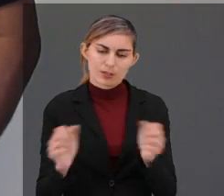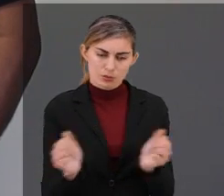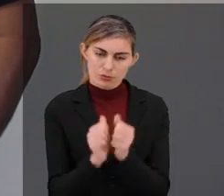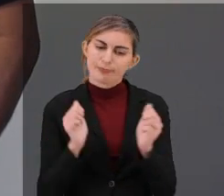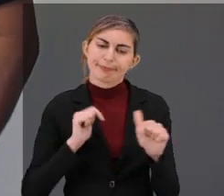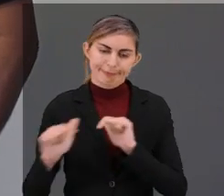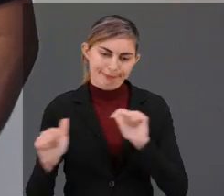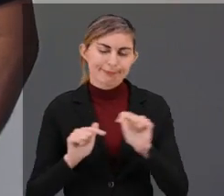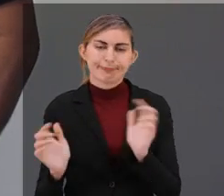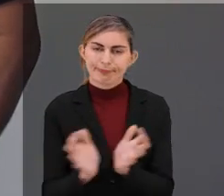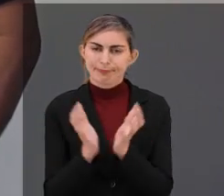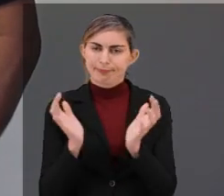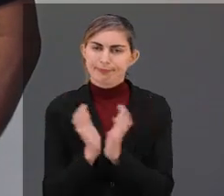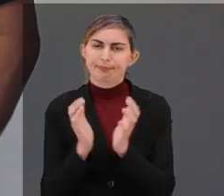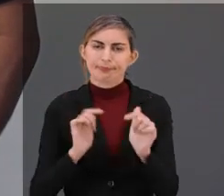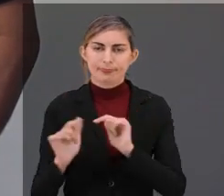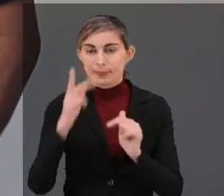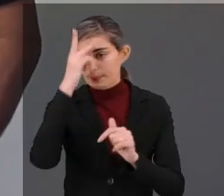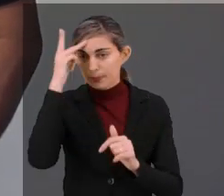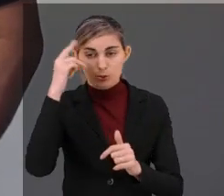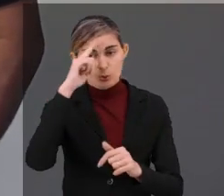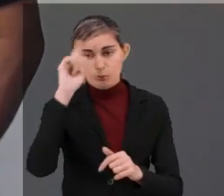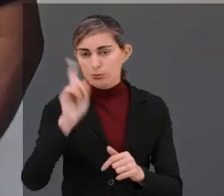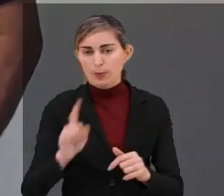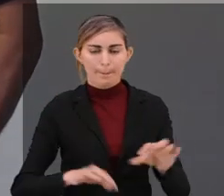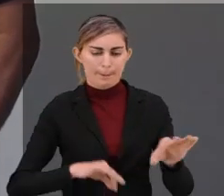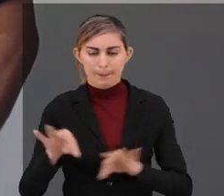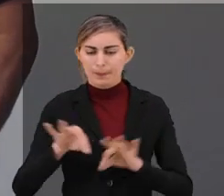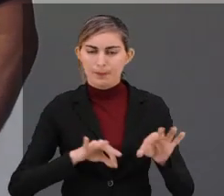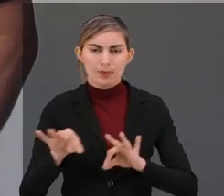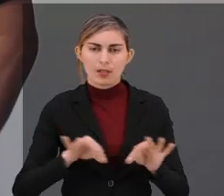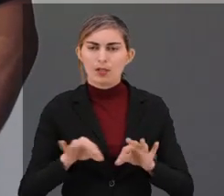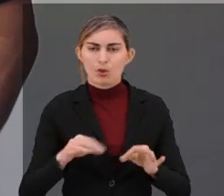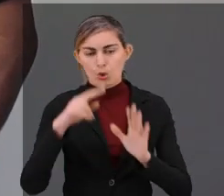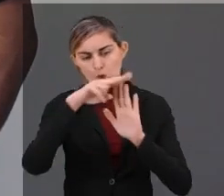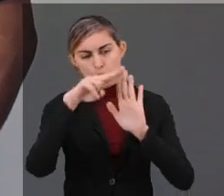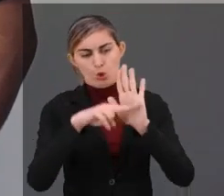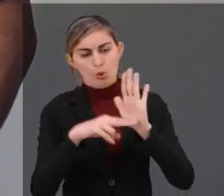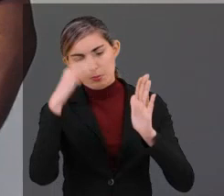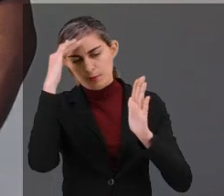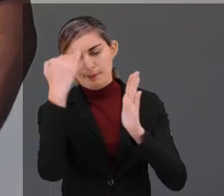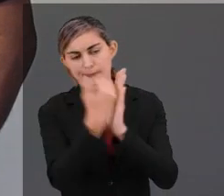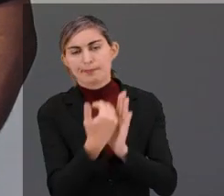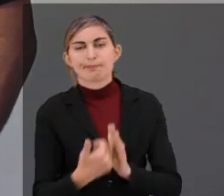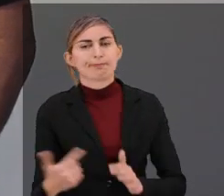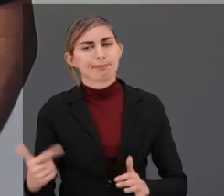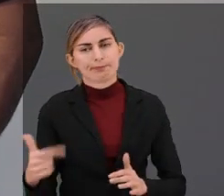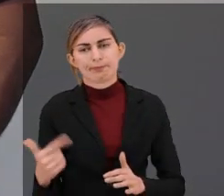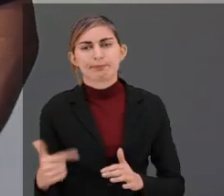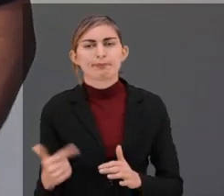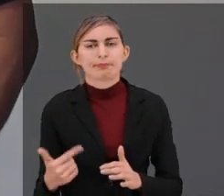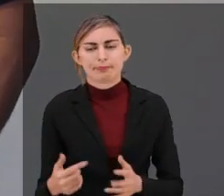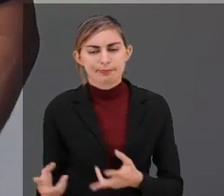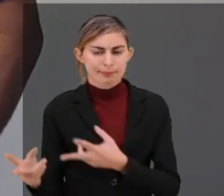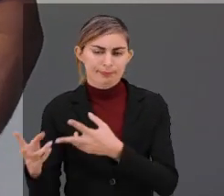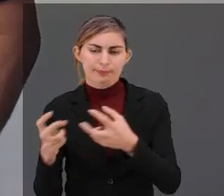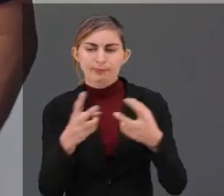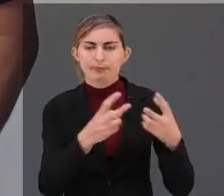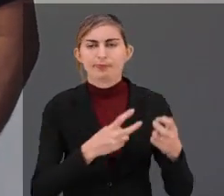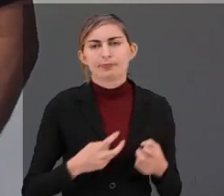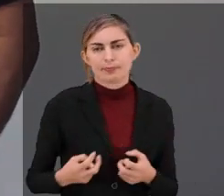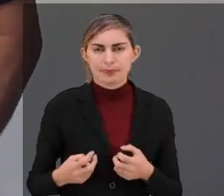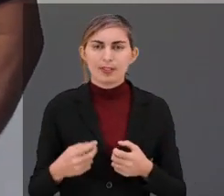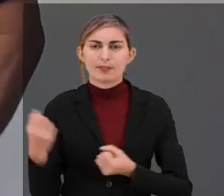nossa equipe, né? Até porque as pessoas não estão preparadas para seguir as normas. E nós percebemos isso no